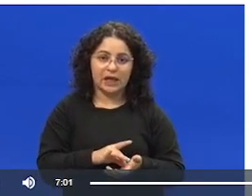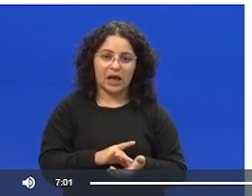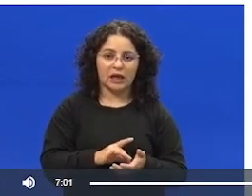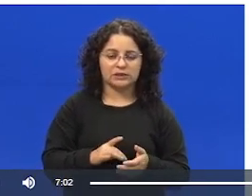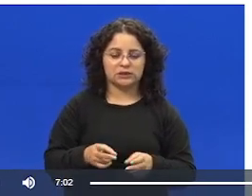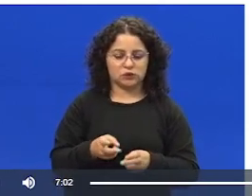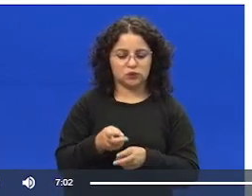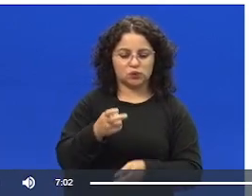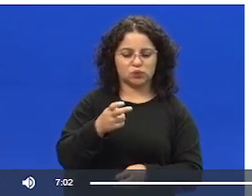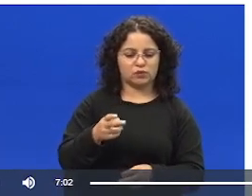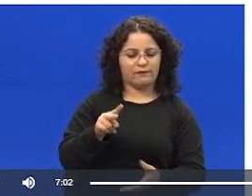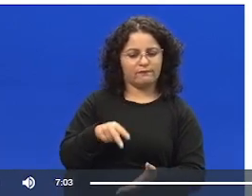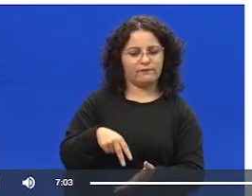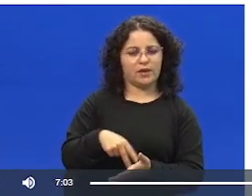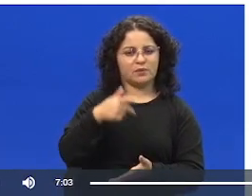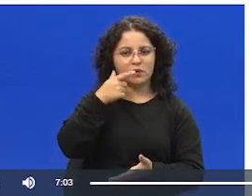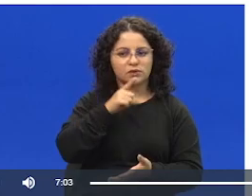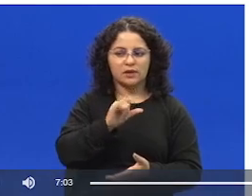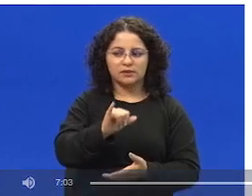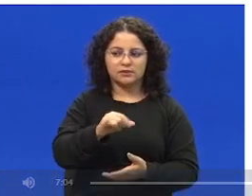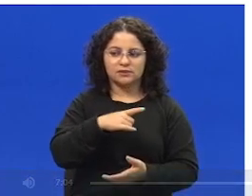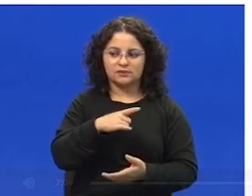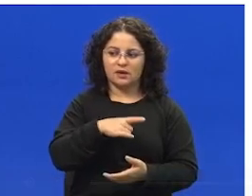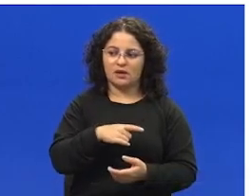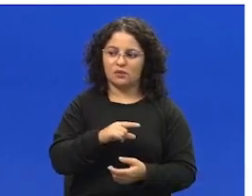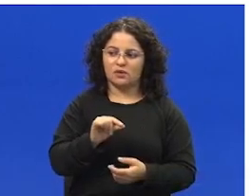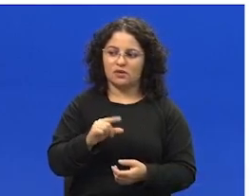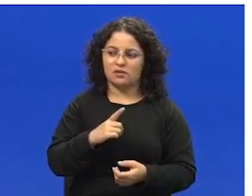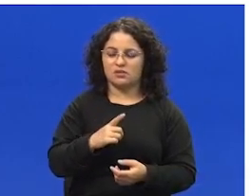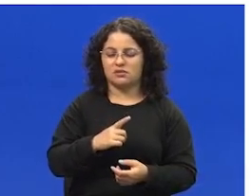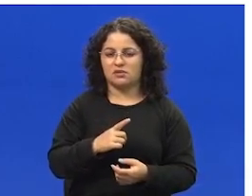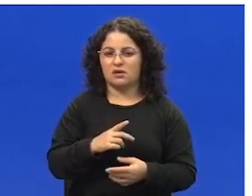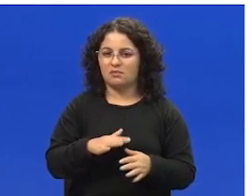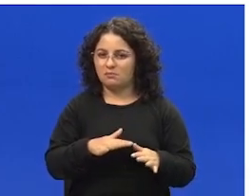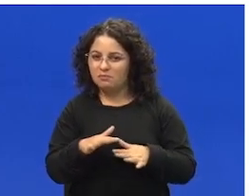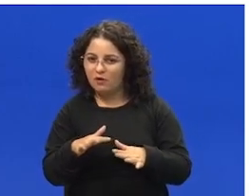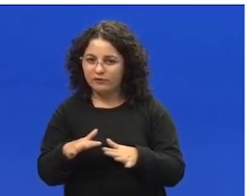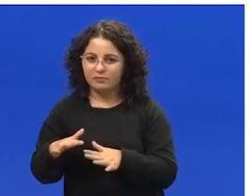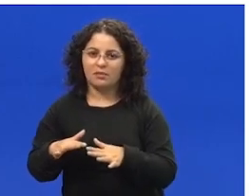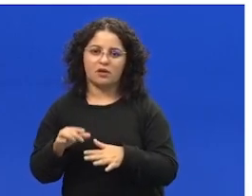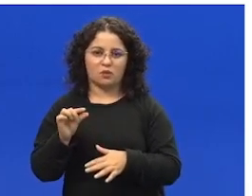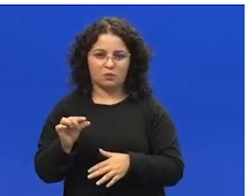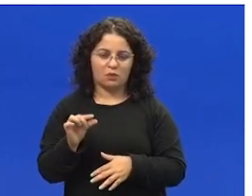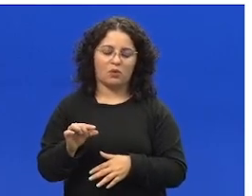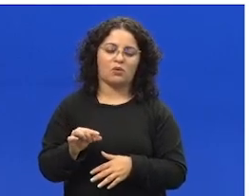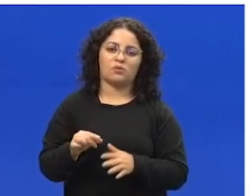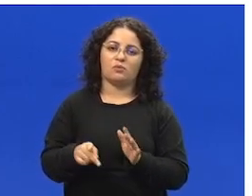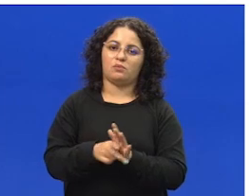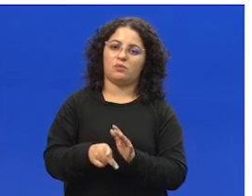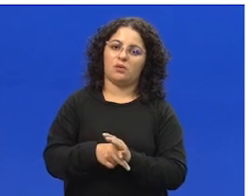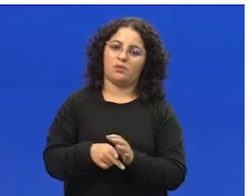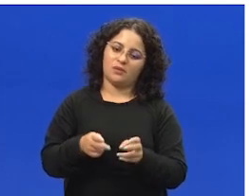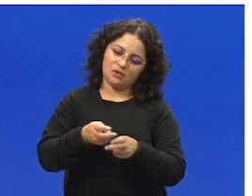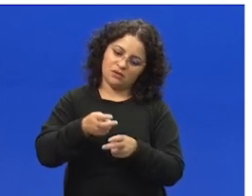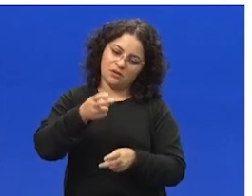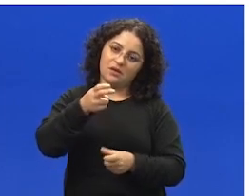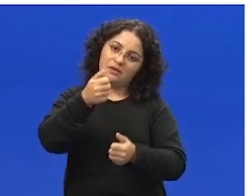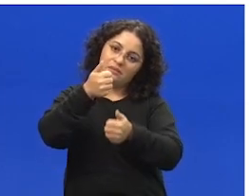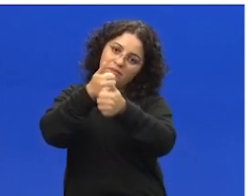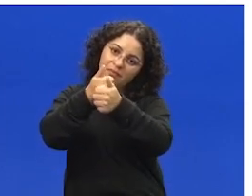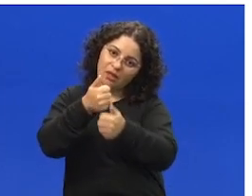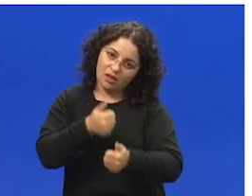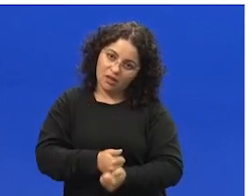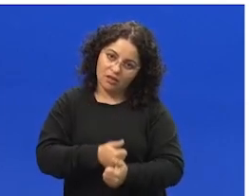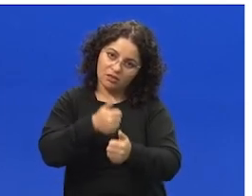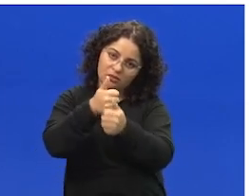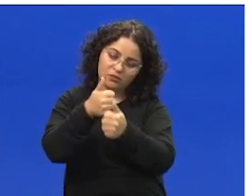do segmento, se ele permite então algum grau de movimentação nos segmentos adjacentes,